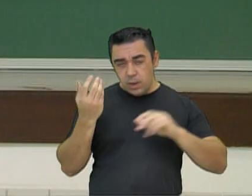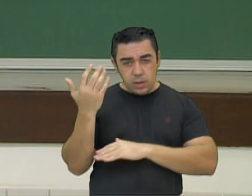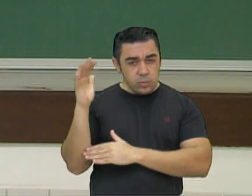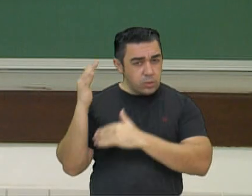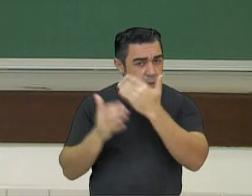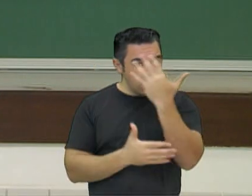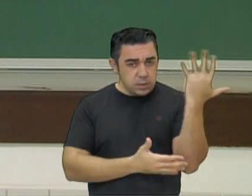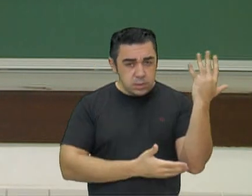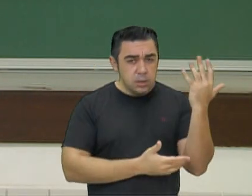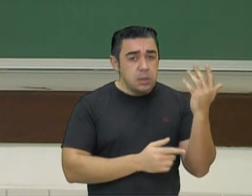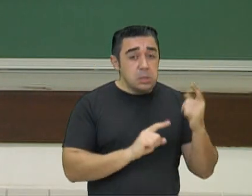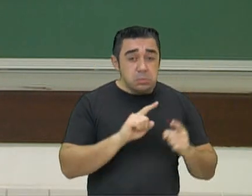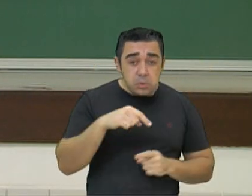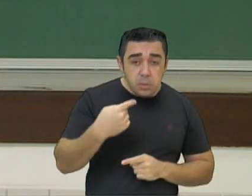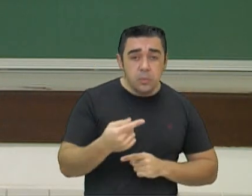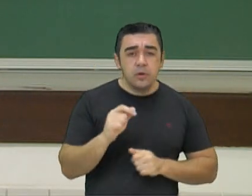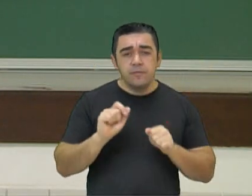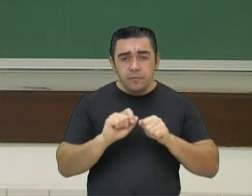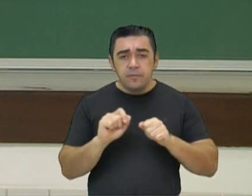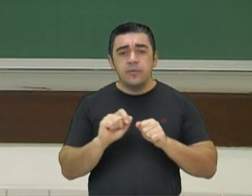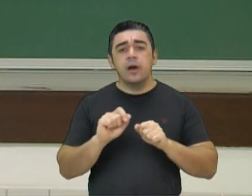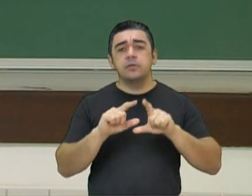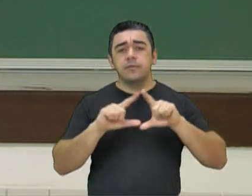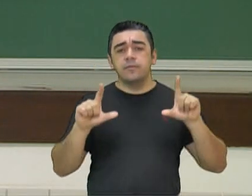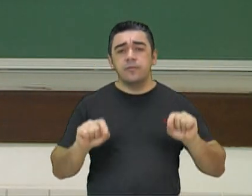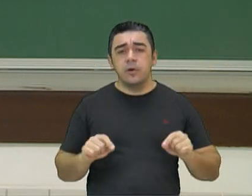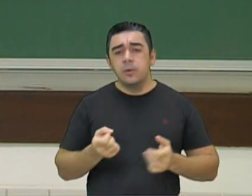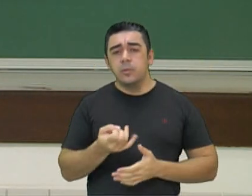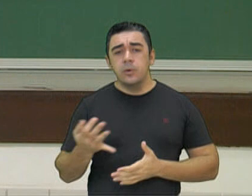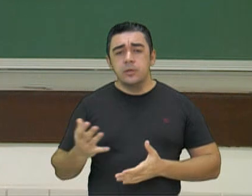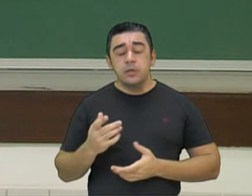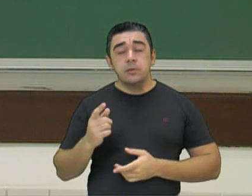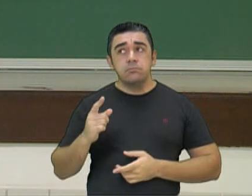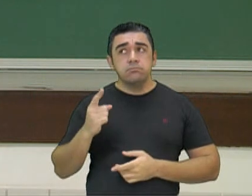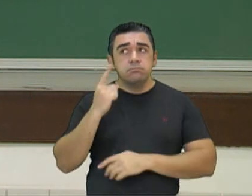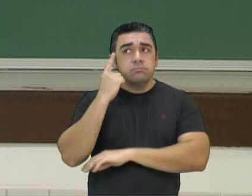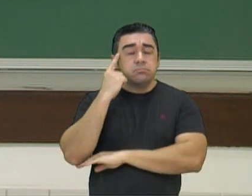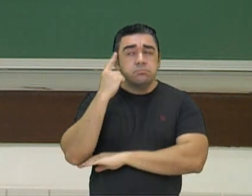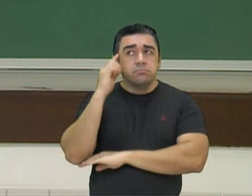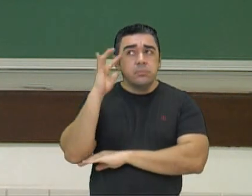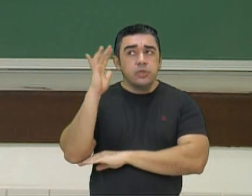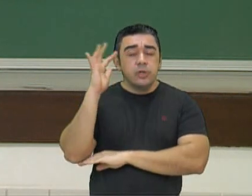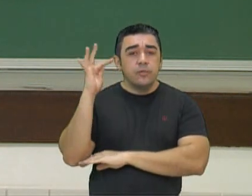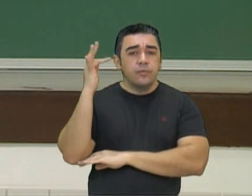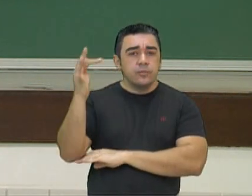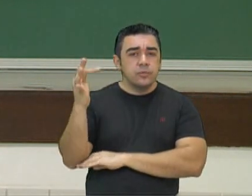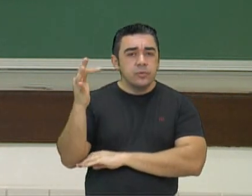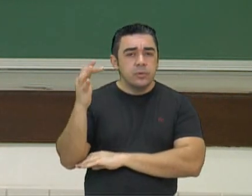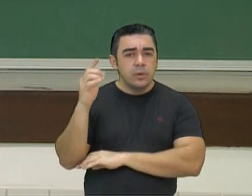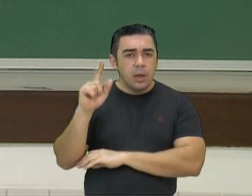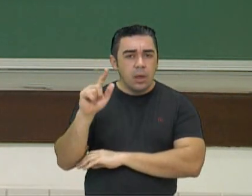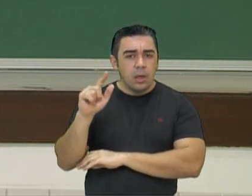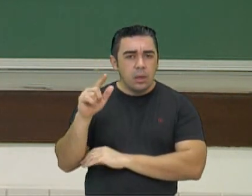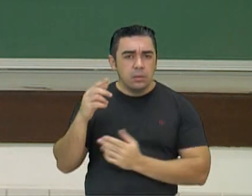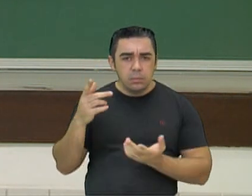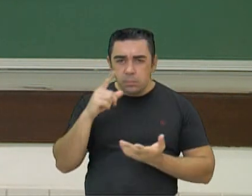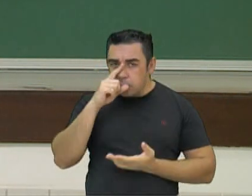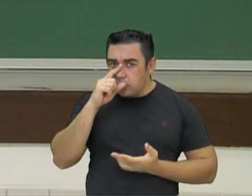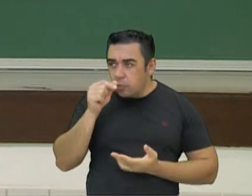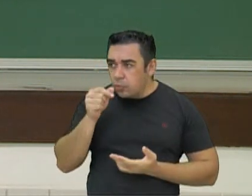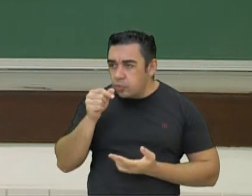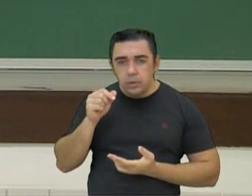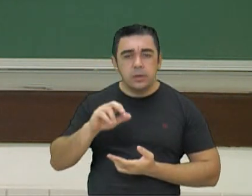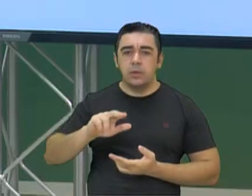e, através dela, nós podemos equacionar e prever o futuro. Né? Ah, isso é bruxaria? Não.